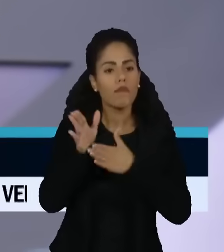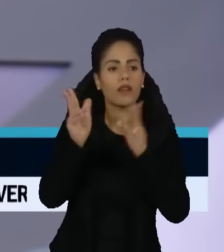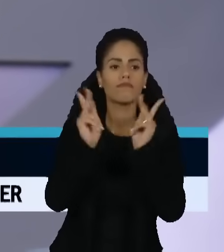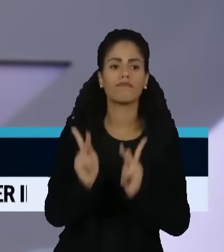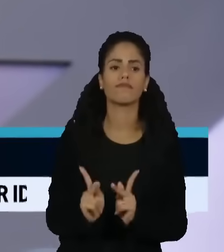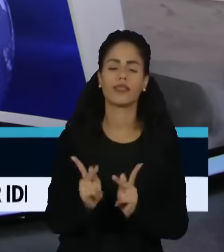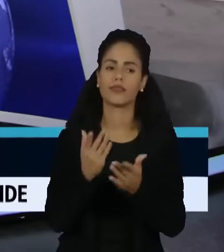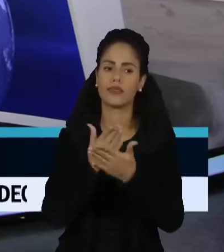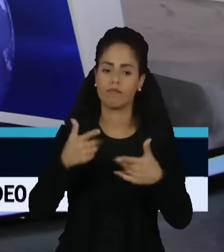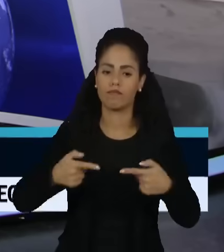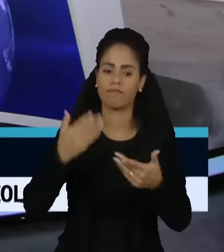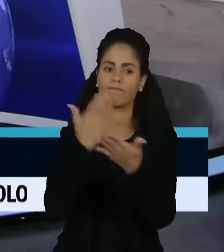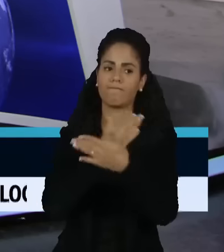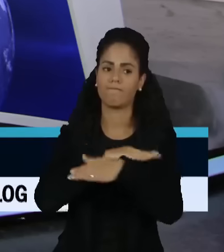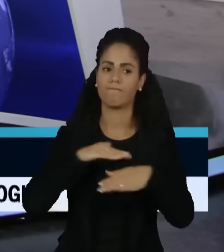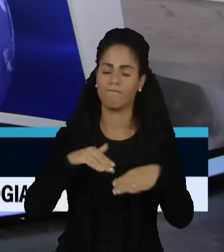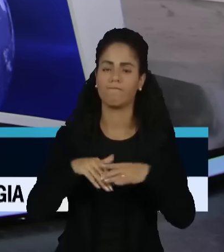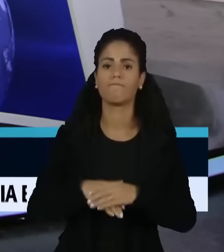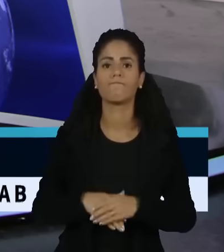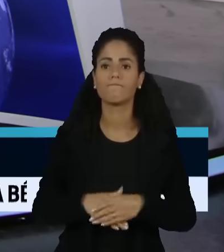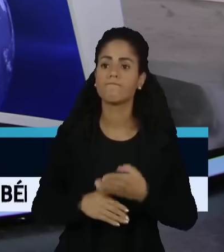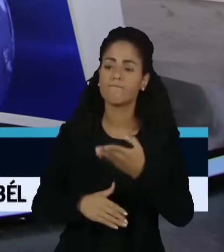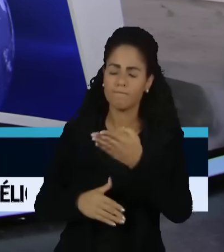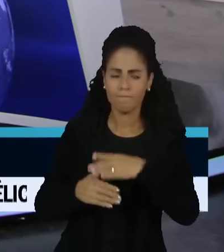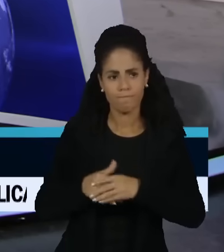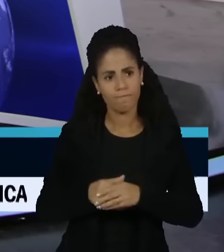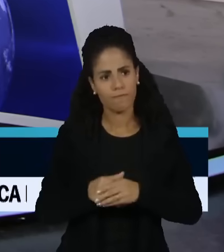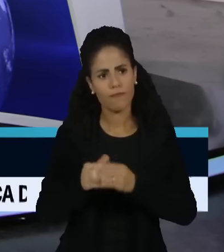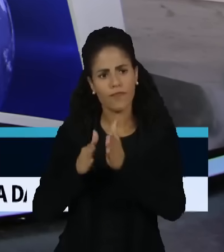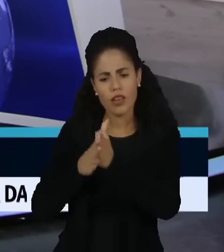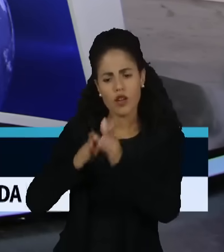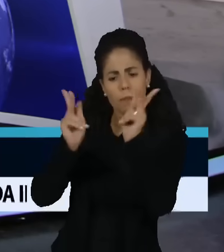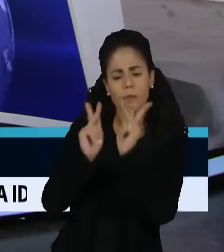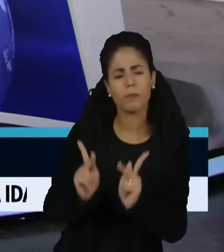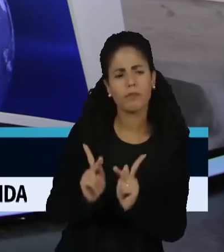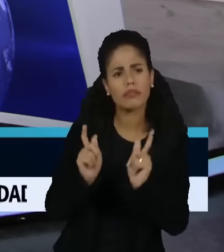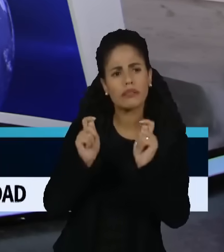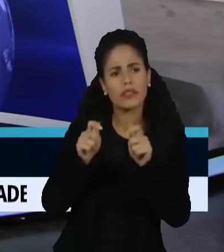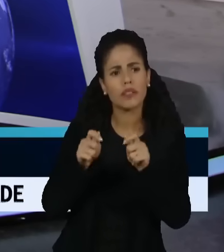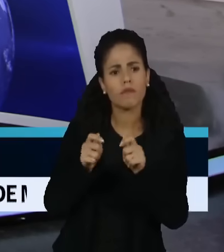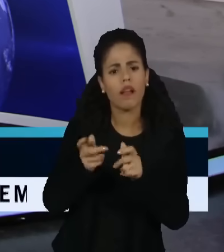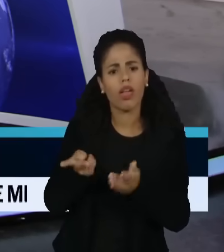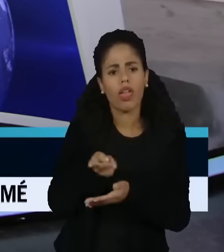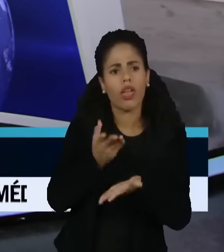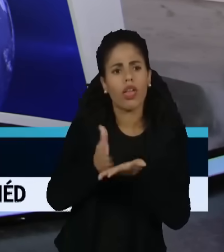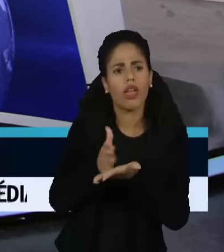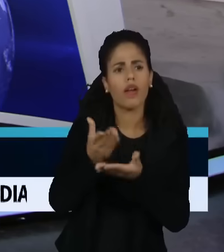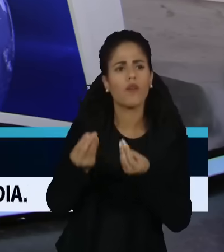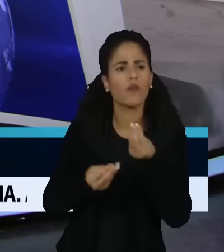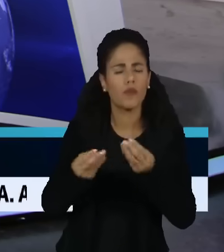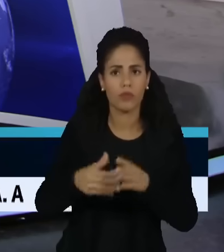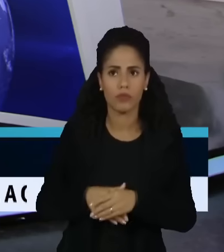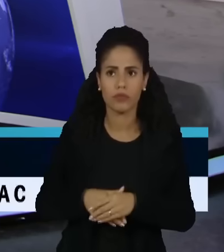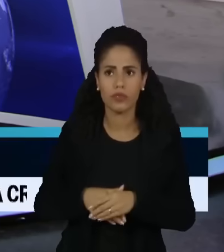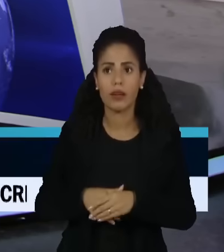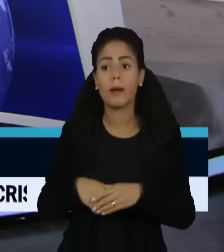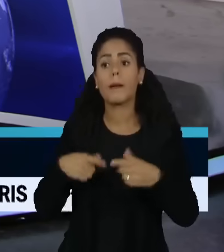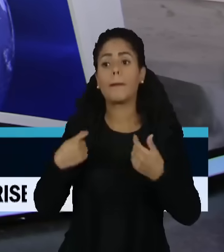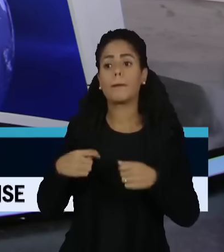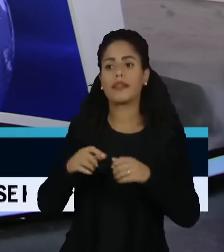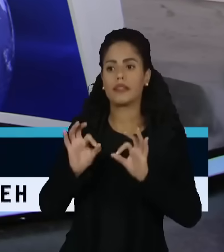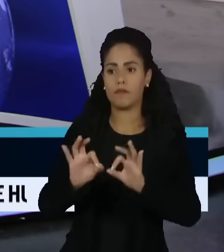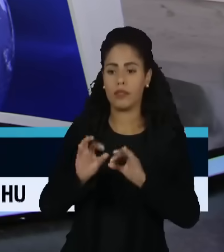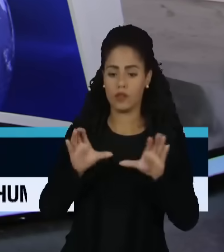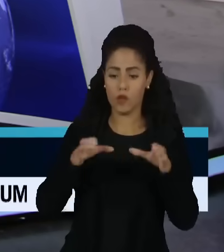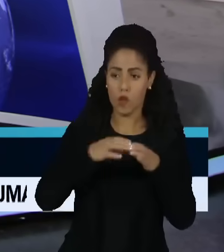paz. Agora, Vila, esse caminho da paz é possível sem que se tenha 2 estados? Tem de ter 2 estados, mas o Hamas